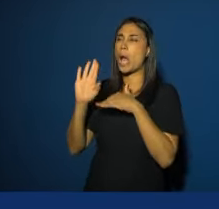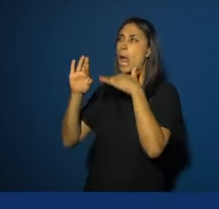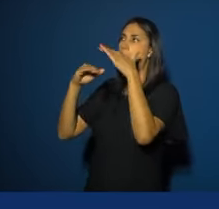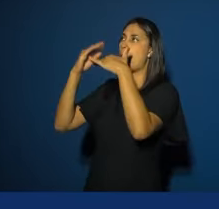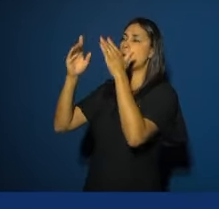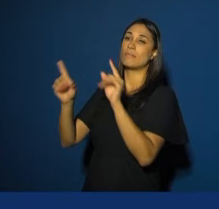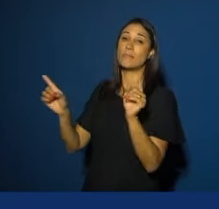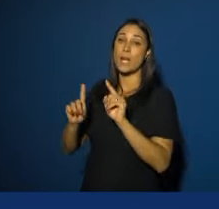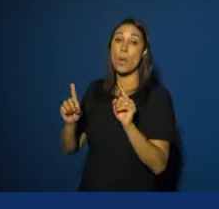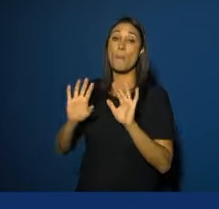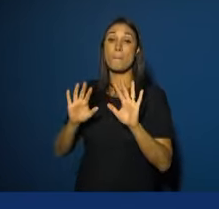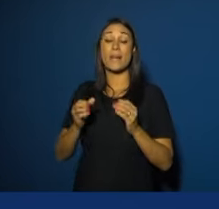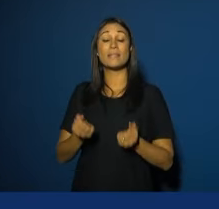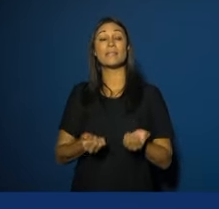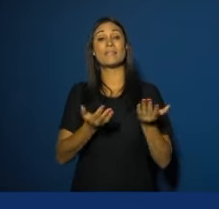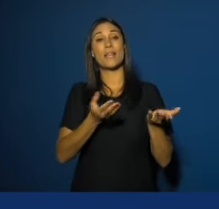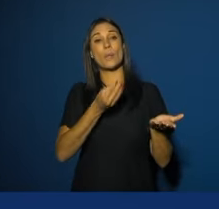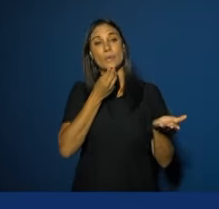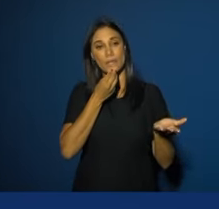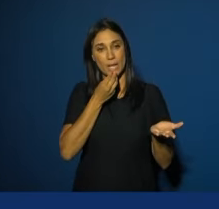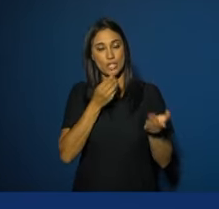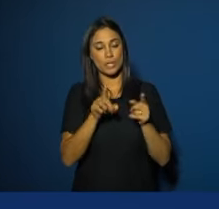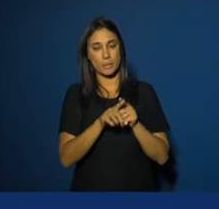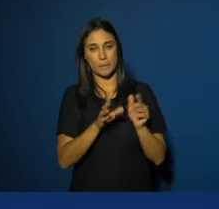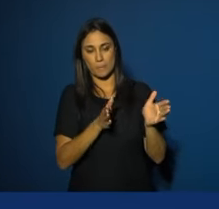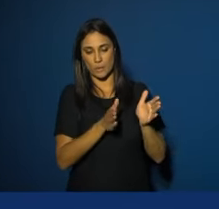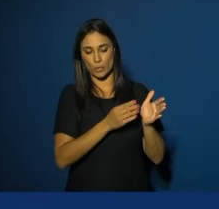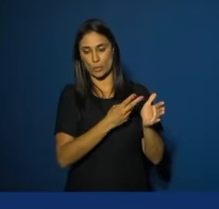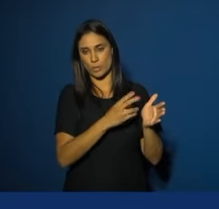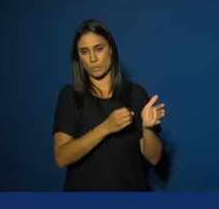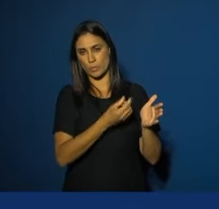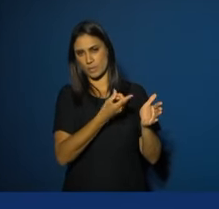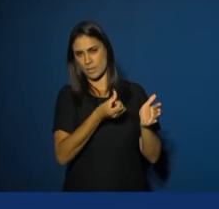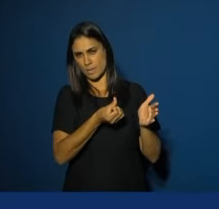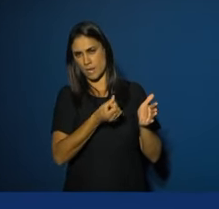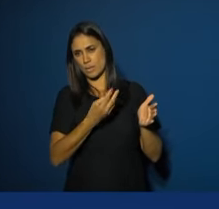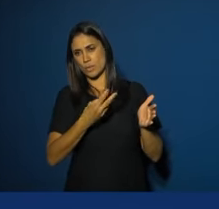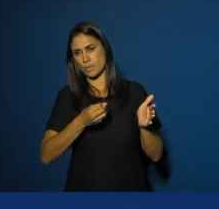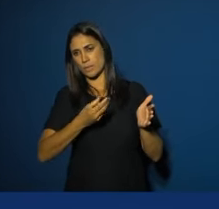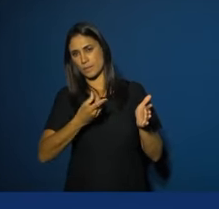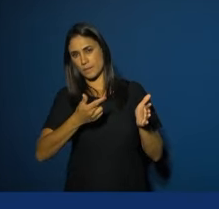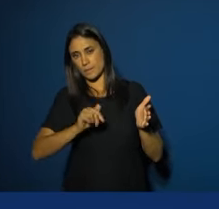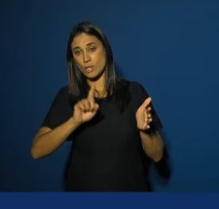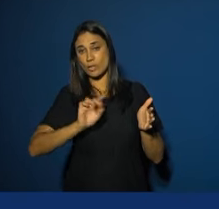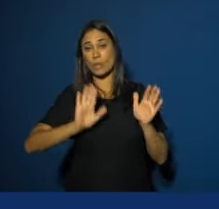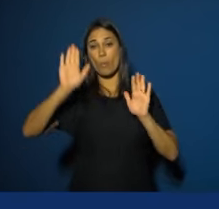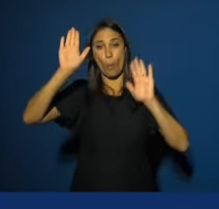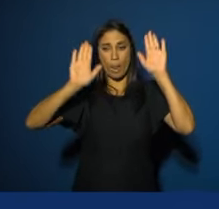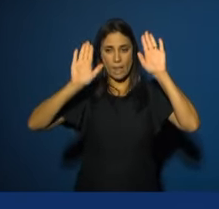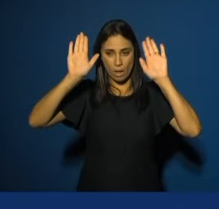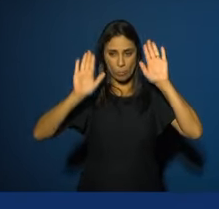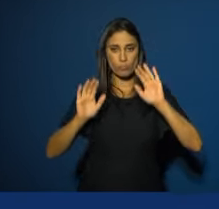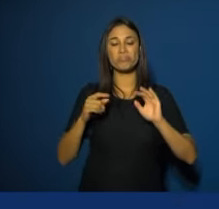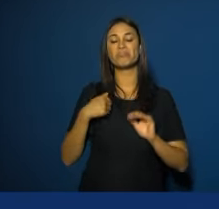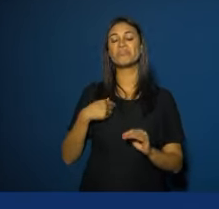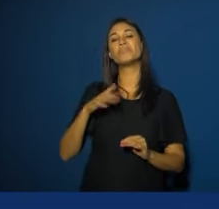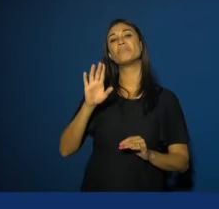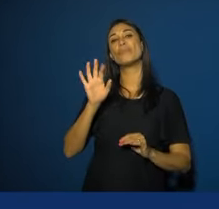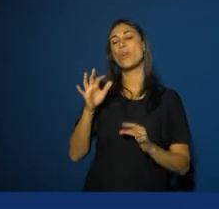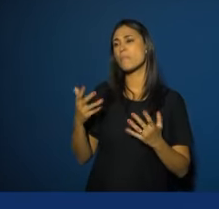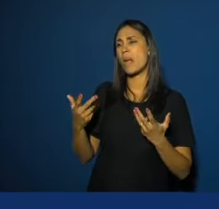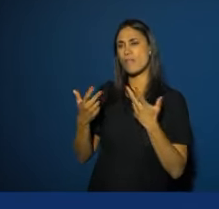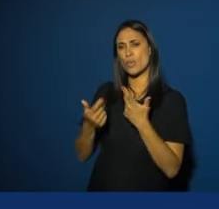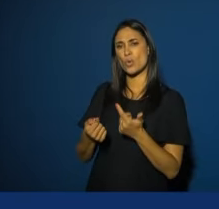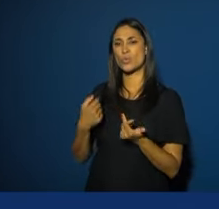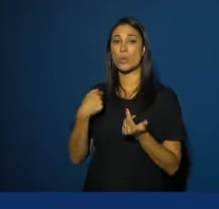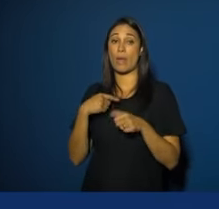justamente identificar oportunidades. Lá em 2016, 2017, nós entramos num leilão, foi um leilão fantástico. Nós, naquele momento, até